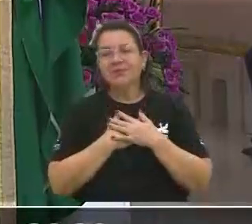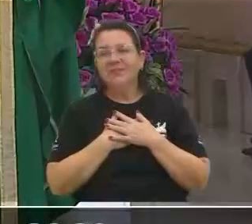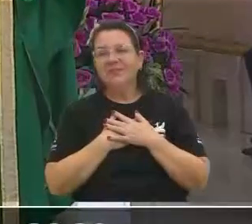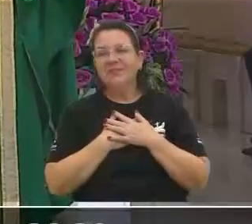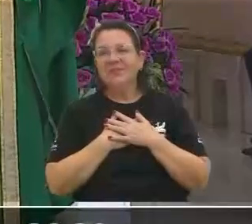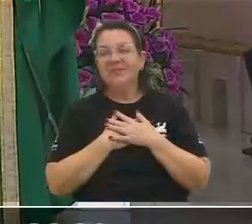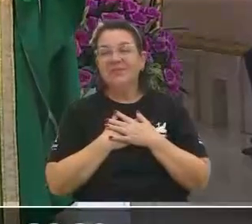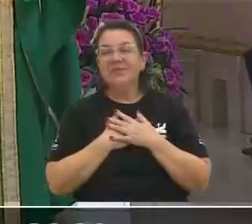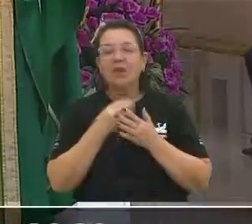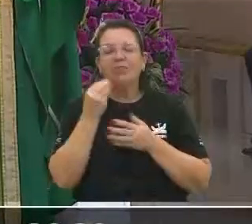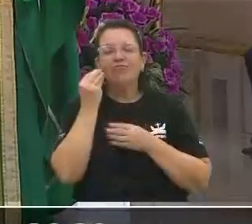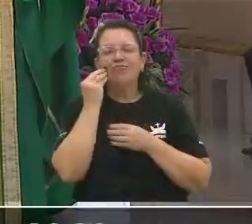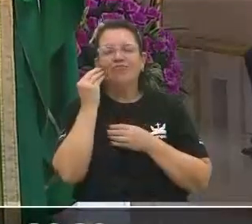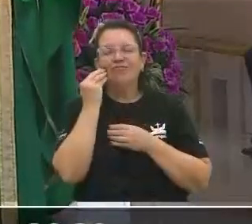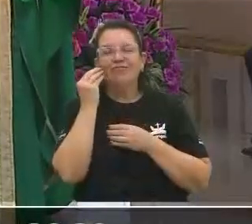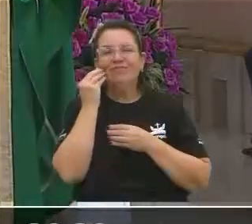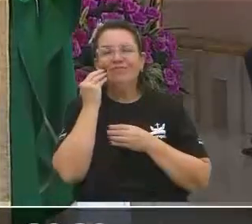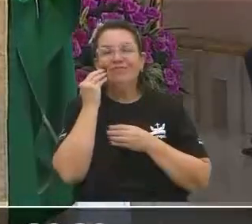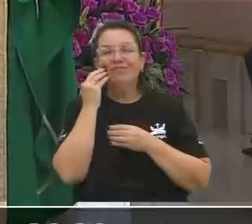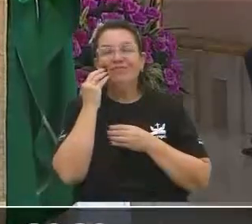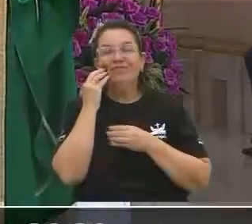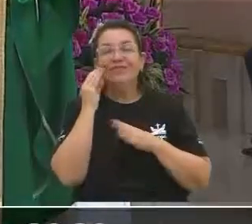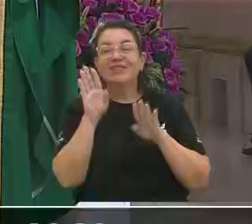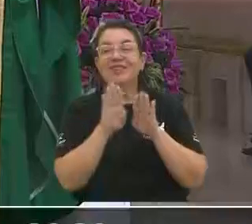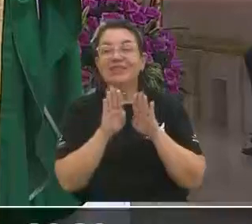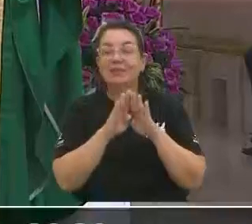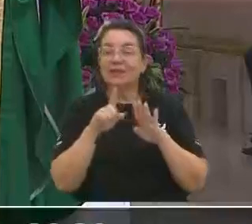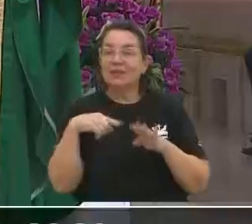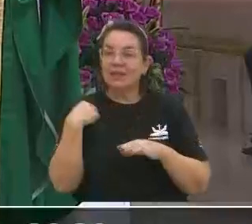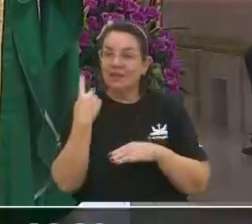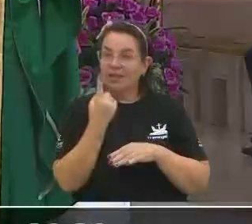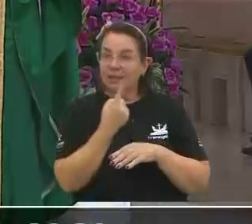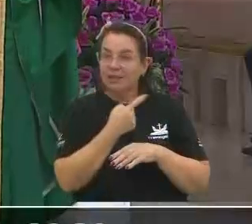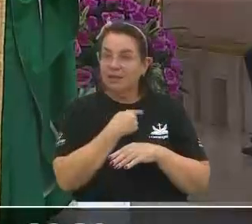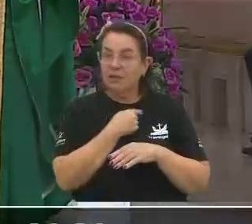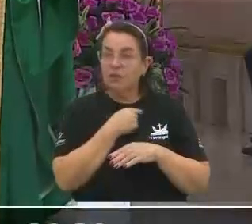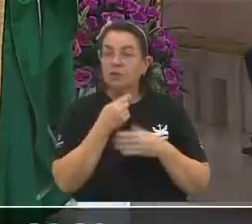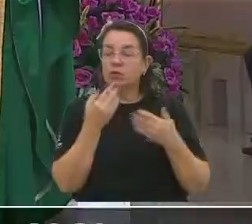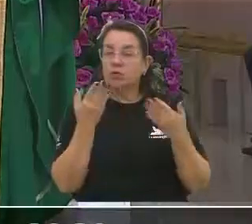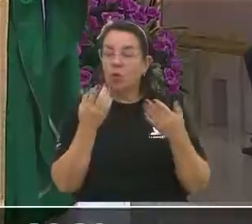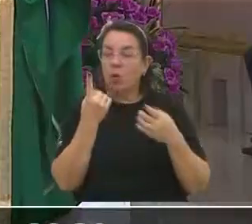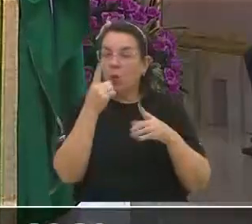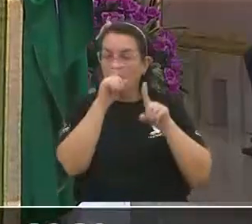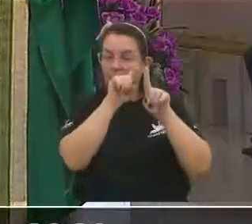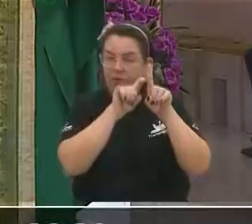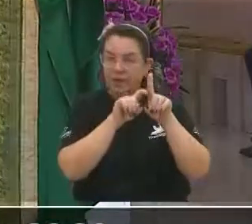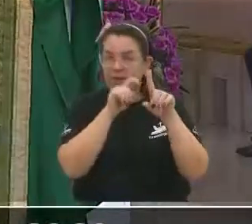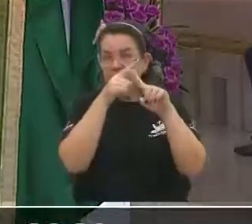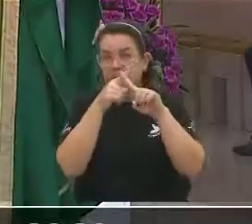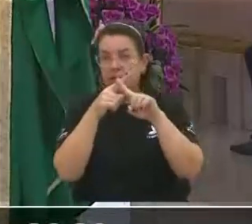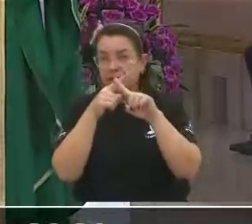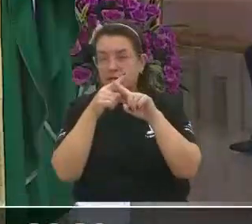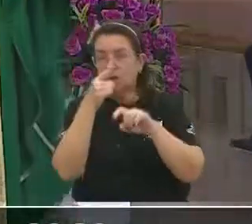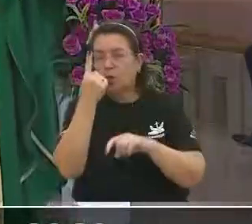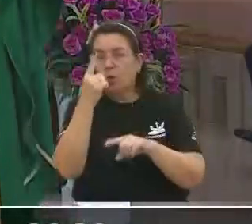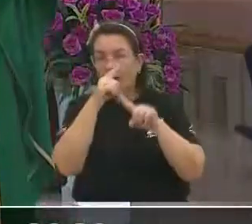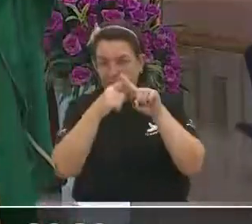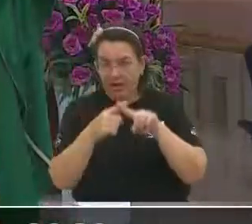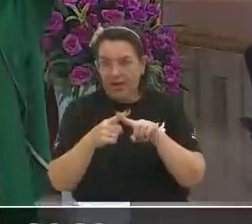é oportuno que nós ao menos uma vez por semana